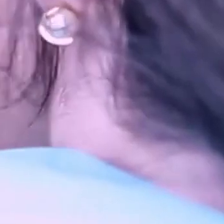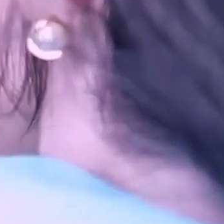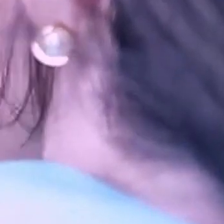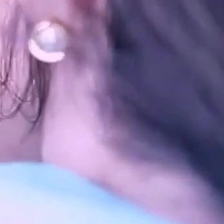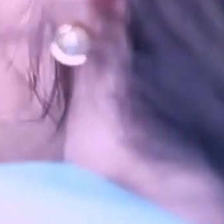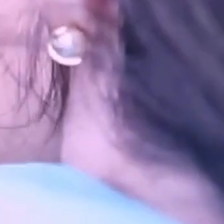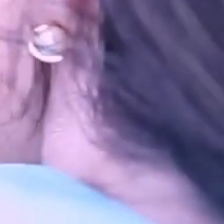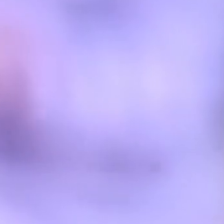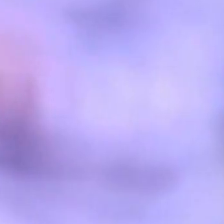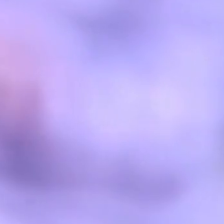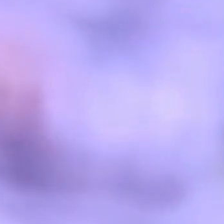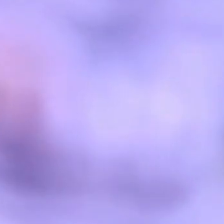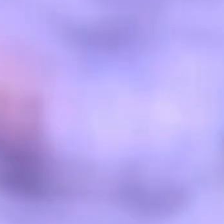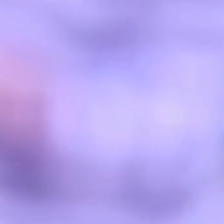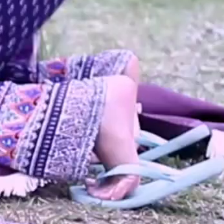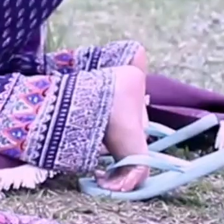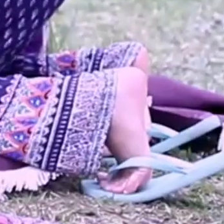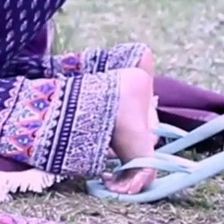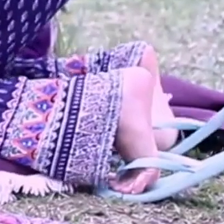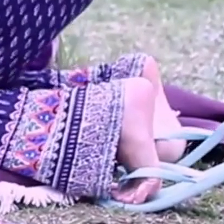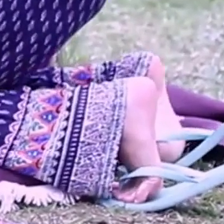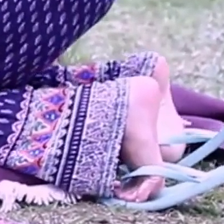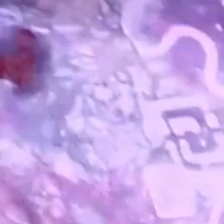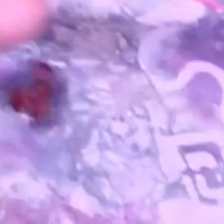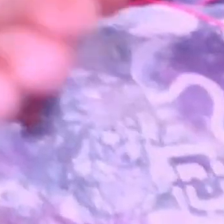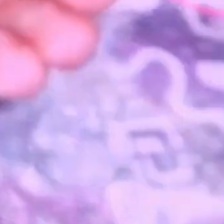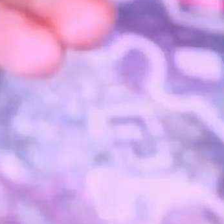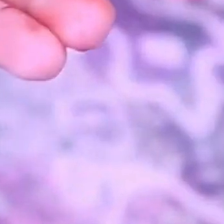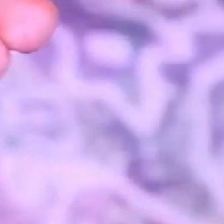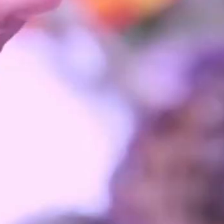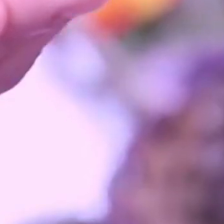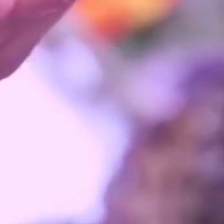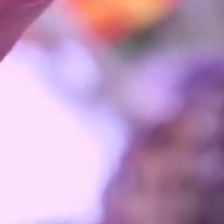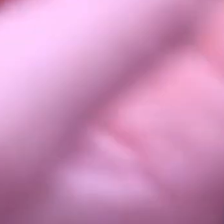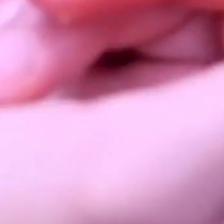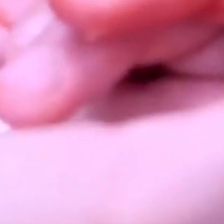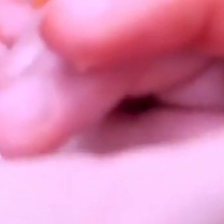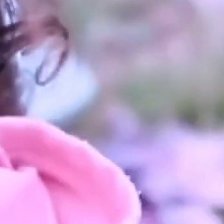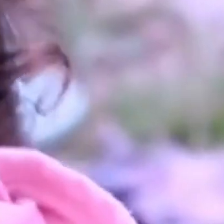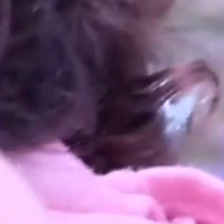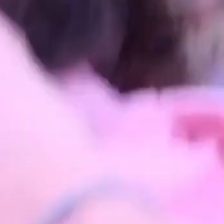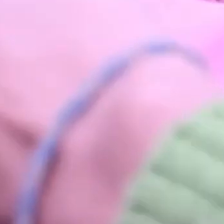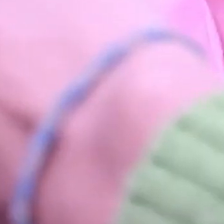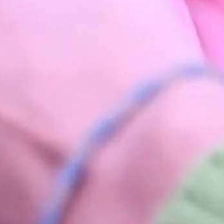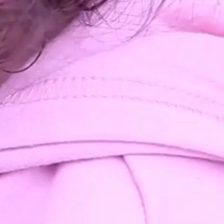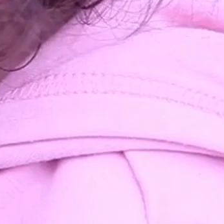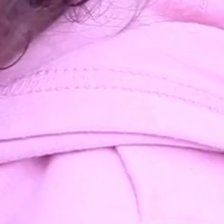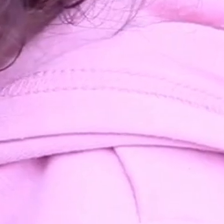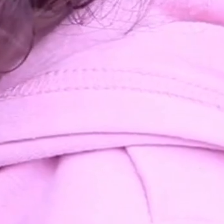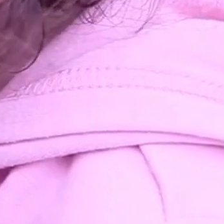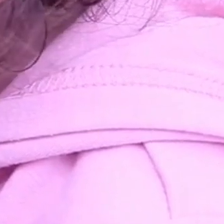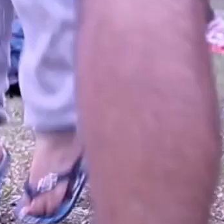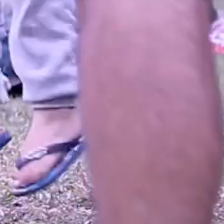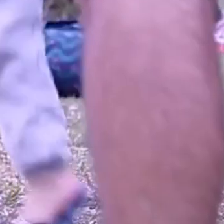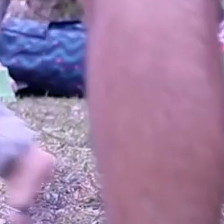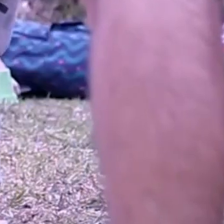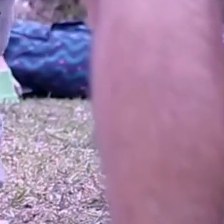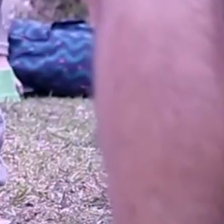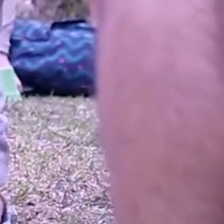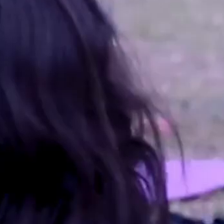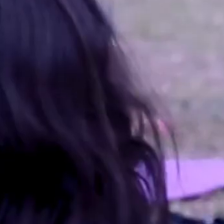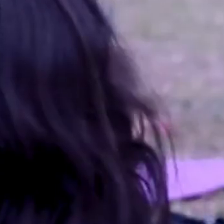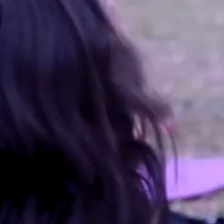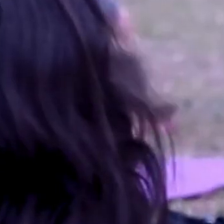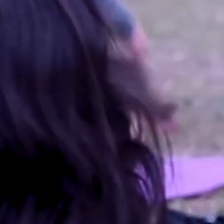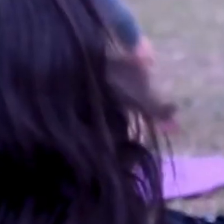Quero morar numa casinha feita à mão, uma floresta onde